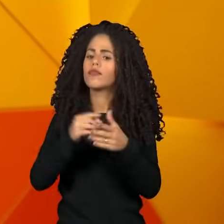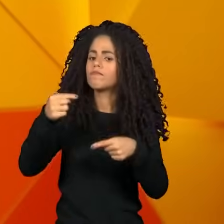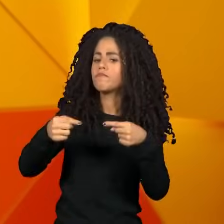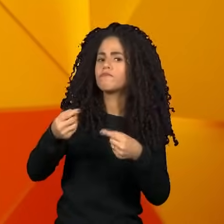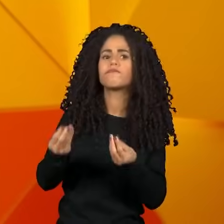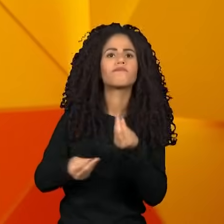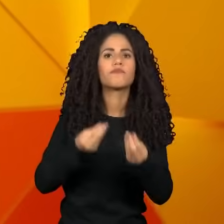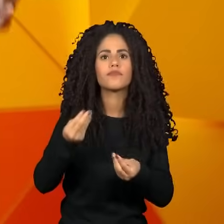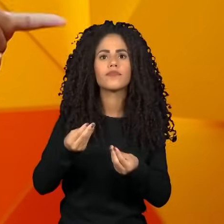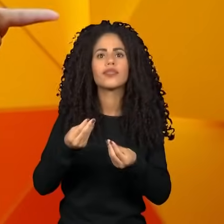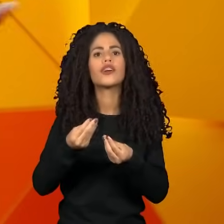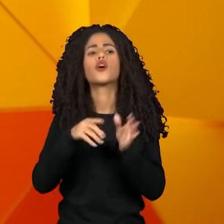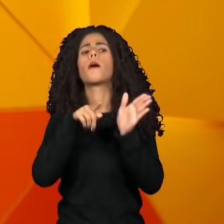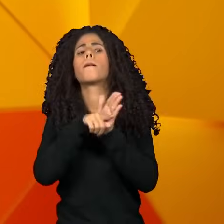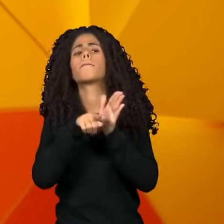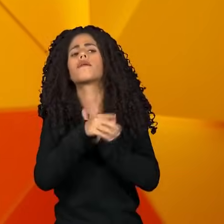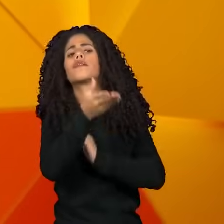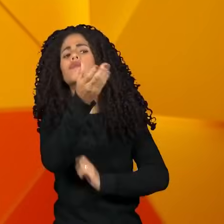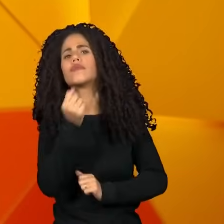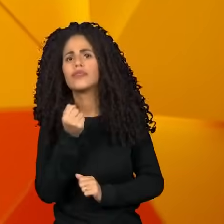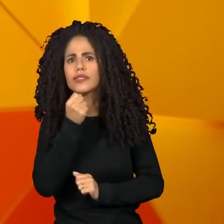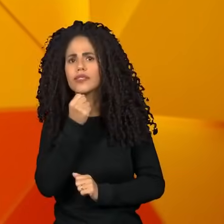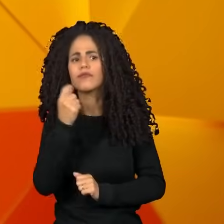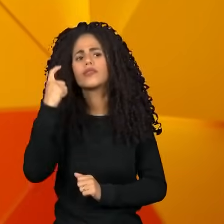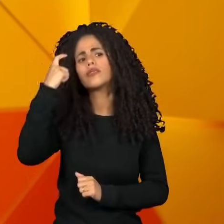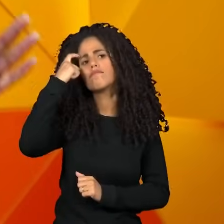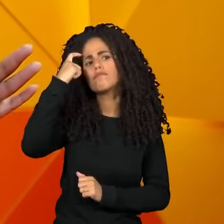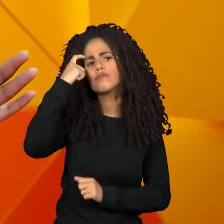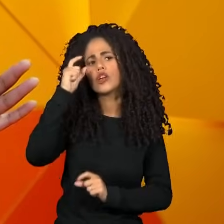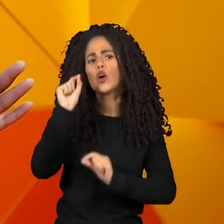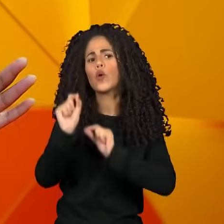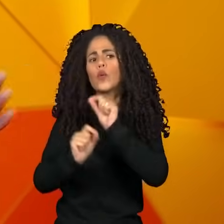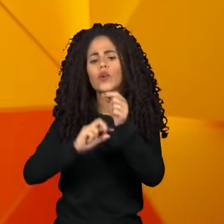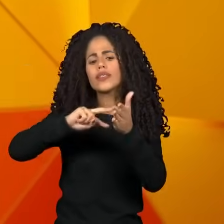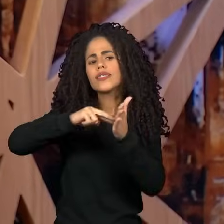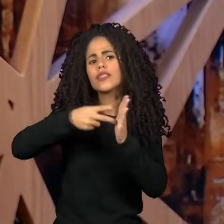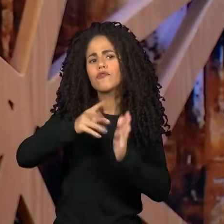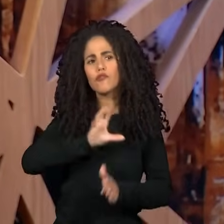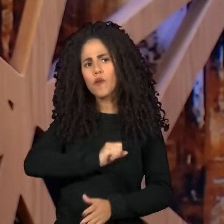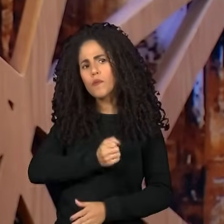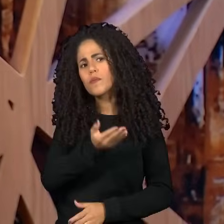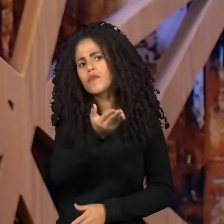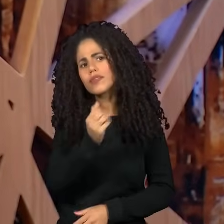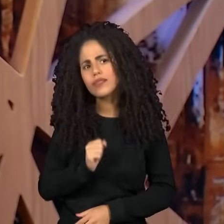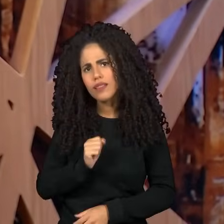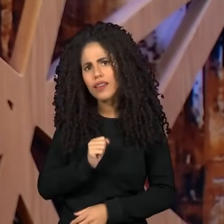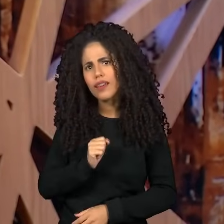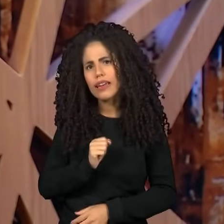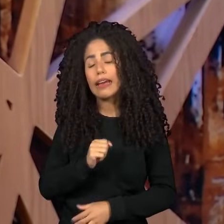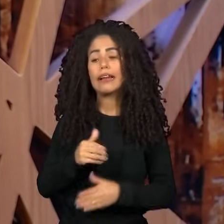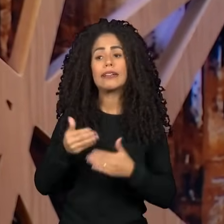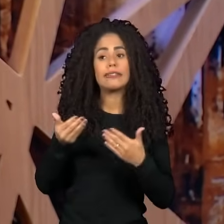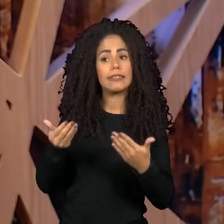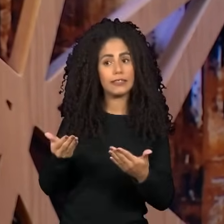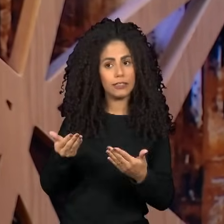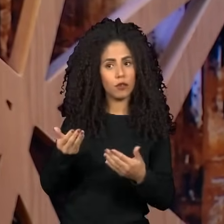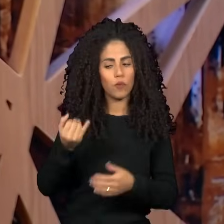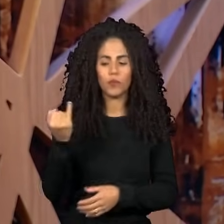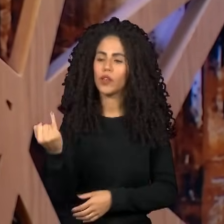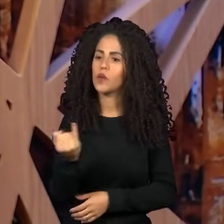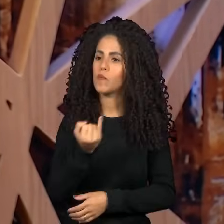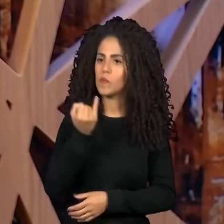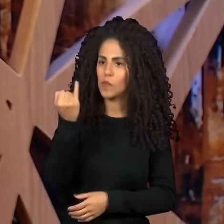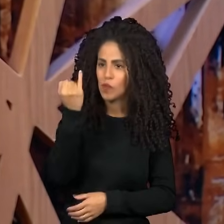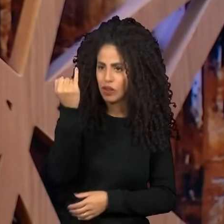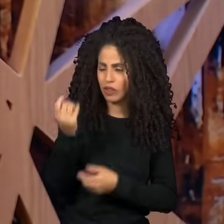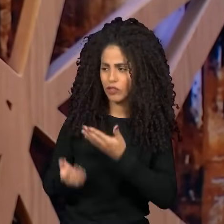Catiúcia. E aí eu te questiono, Catiúcia, a partir da sua perspectiva, o que é o amor? Bom, tem algo extremamente importante que ele trouxe,